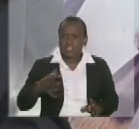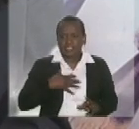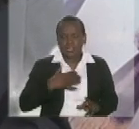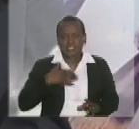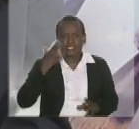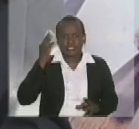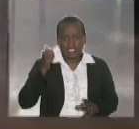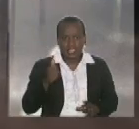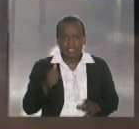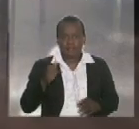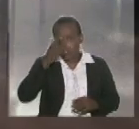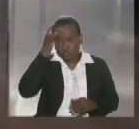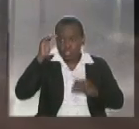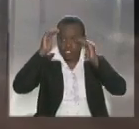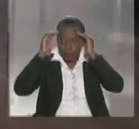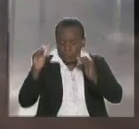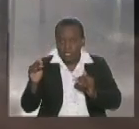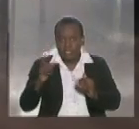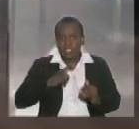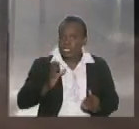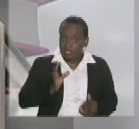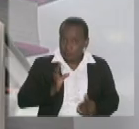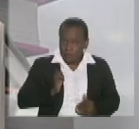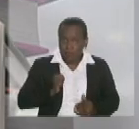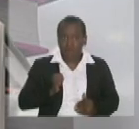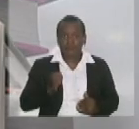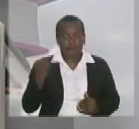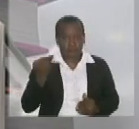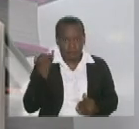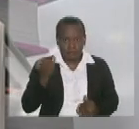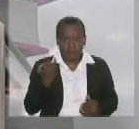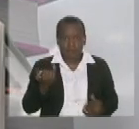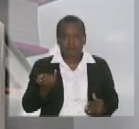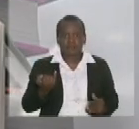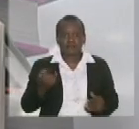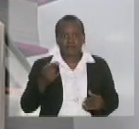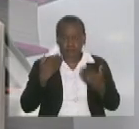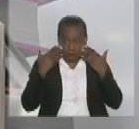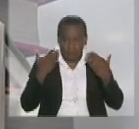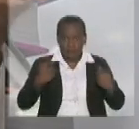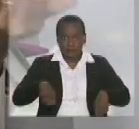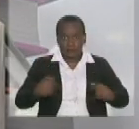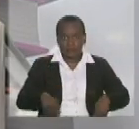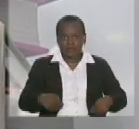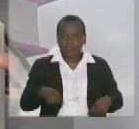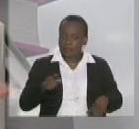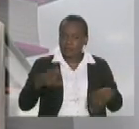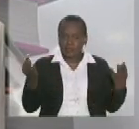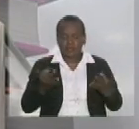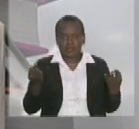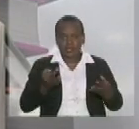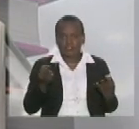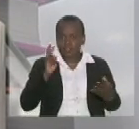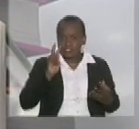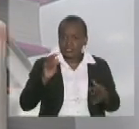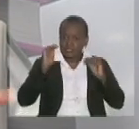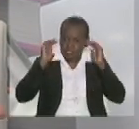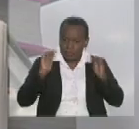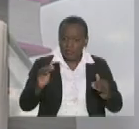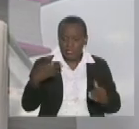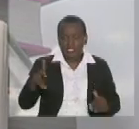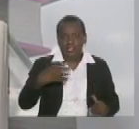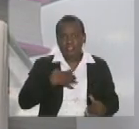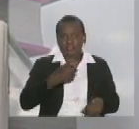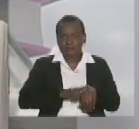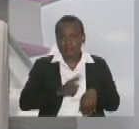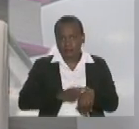criança sente, né, quando tem esse respeito, quando tem esse amor, né? É importante demonstrar, e essa é uma forma perfeita, né, de você